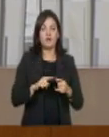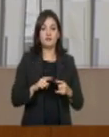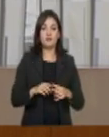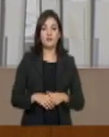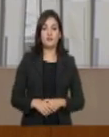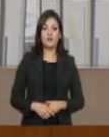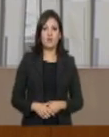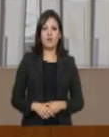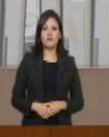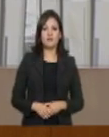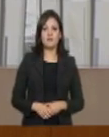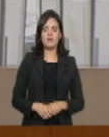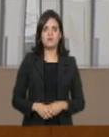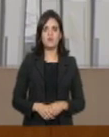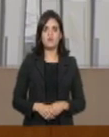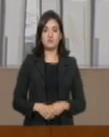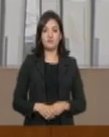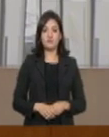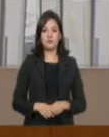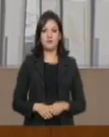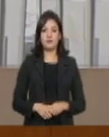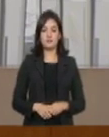Como se falar em impunidade?